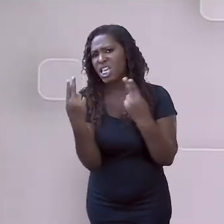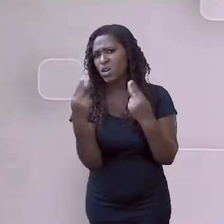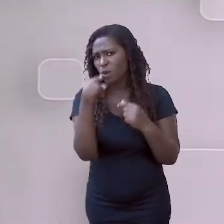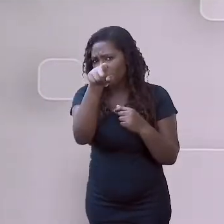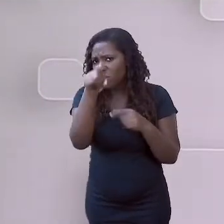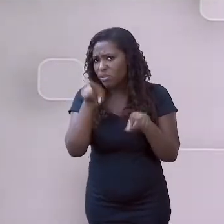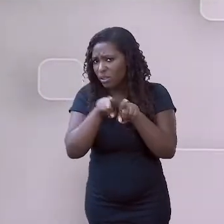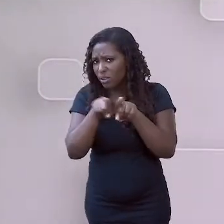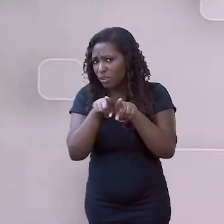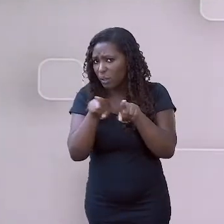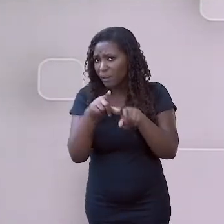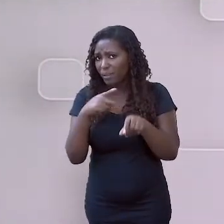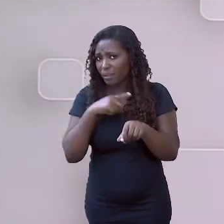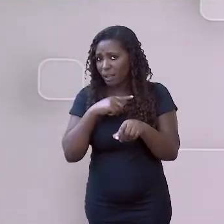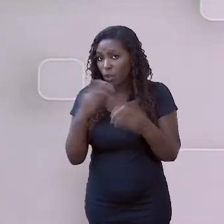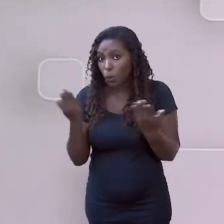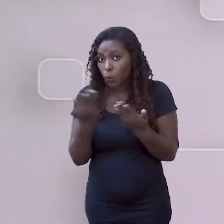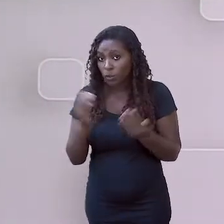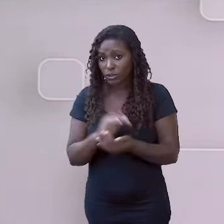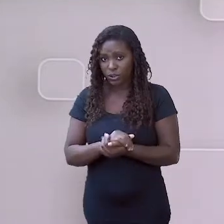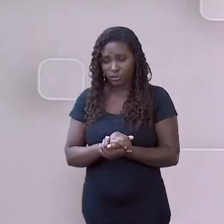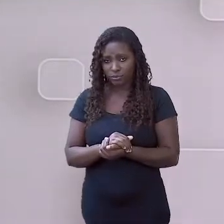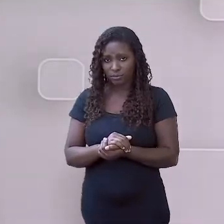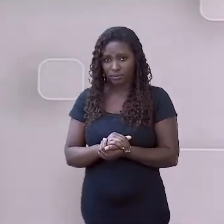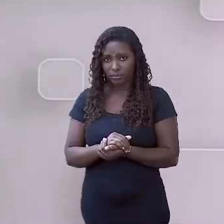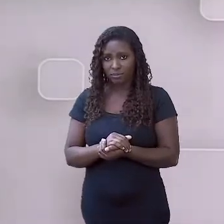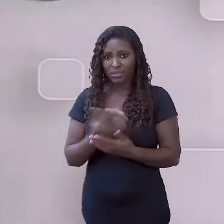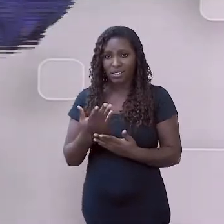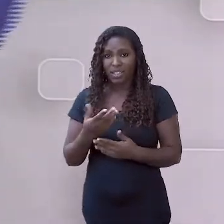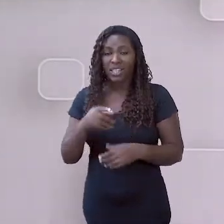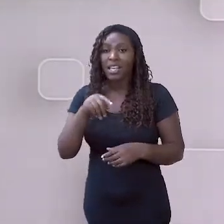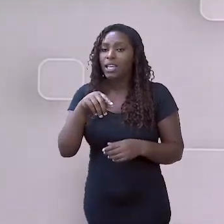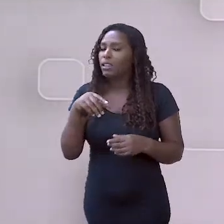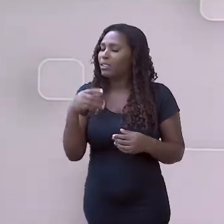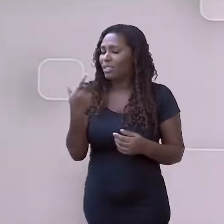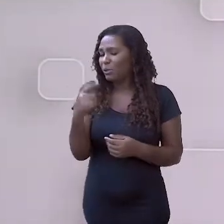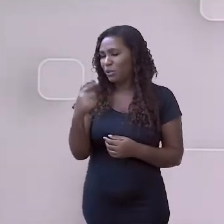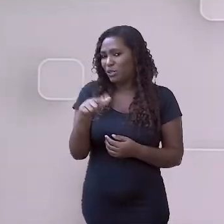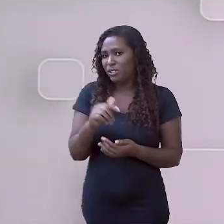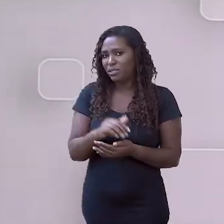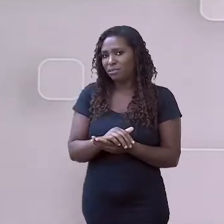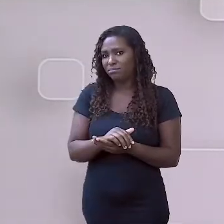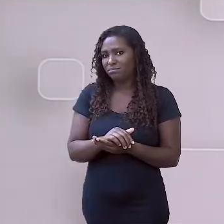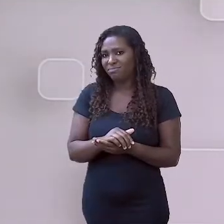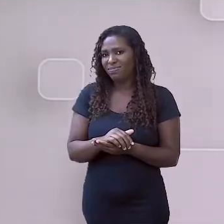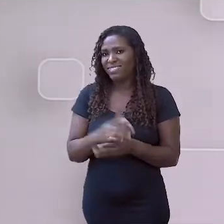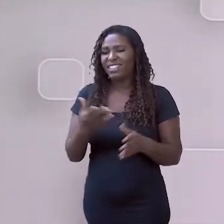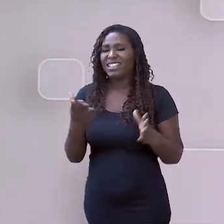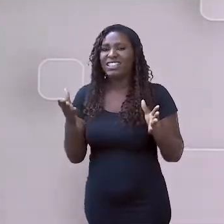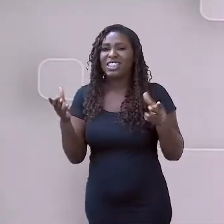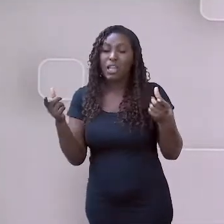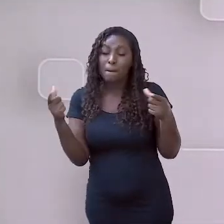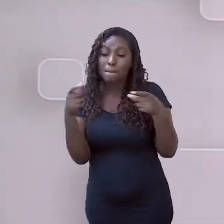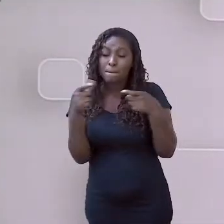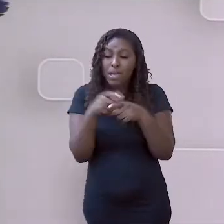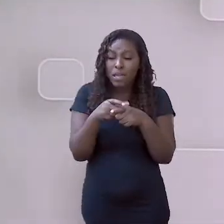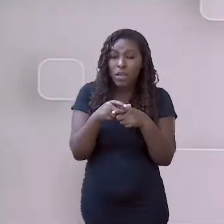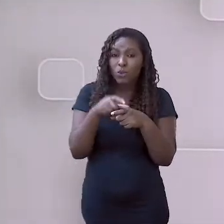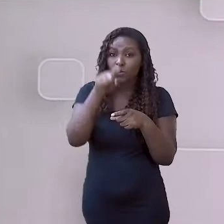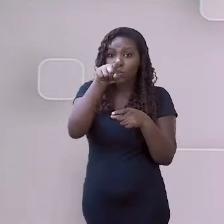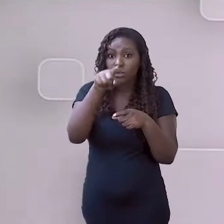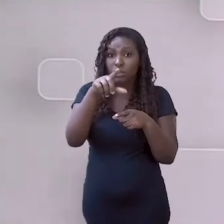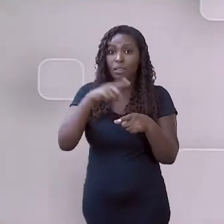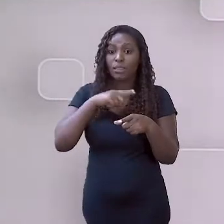Se eles utilizavam a quantidade de cremes que você utiliza. Então, cada vez que nós vemos